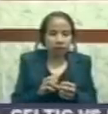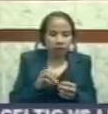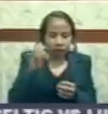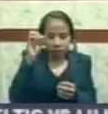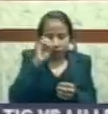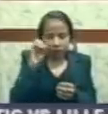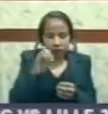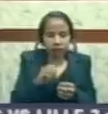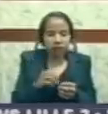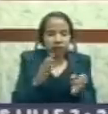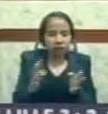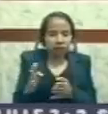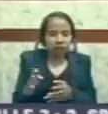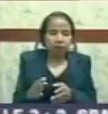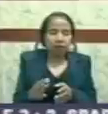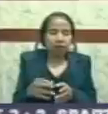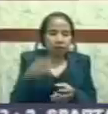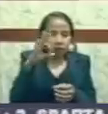observações, prepara para vota